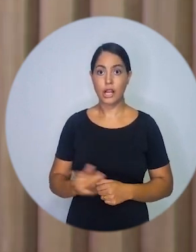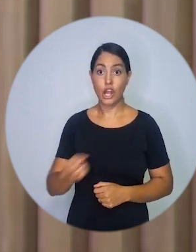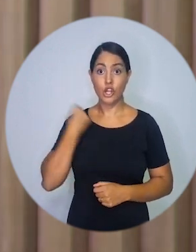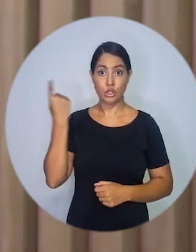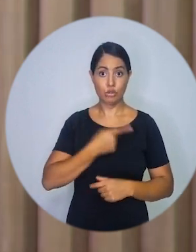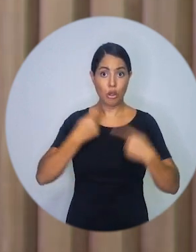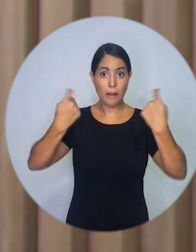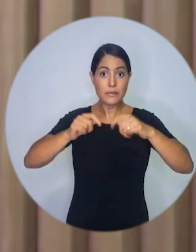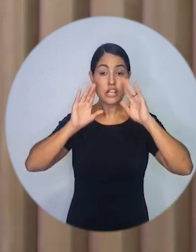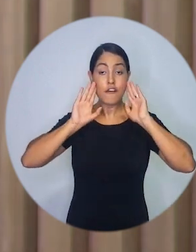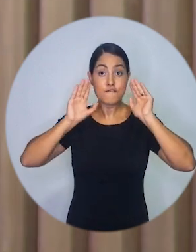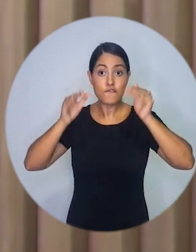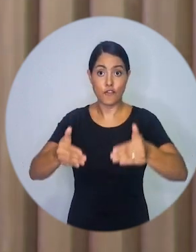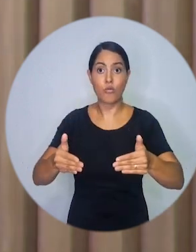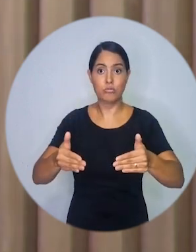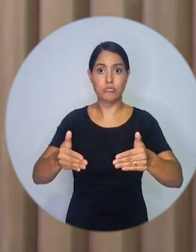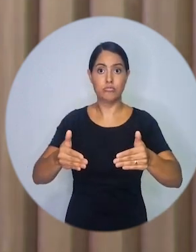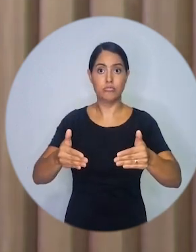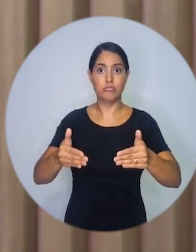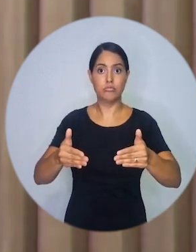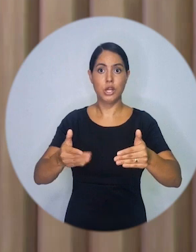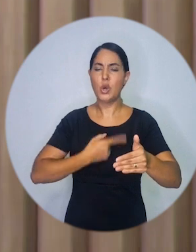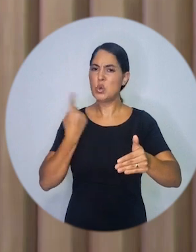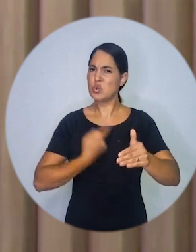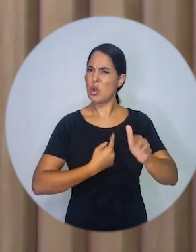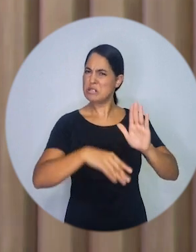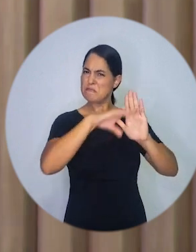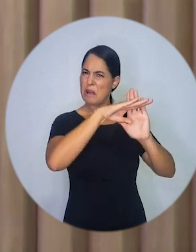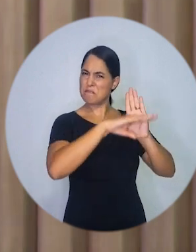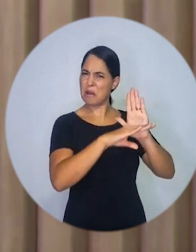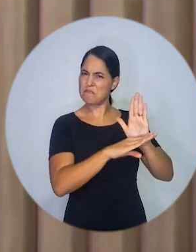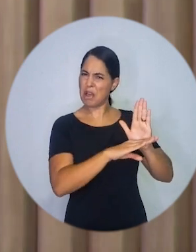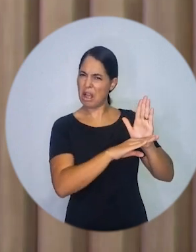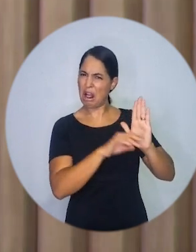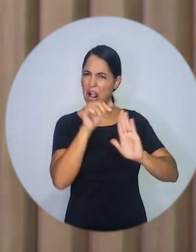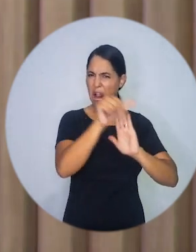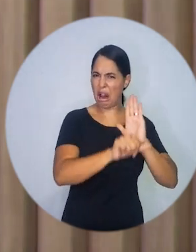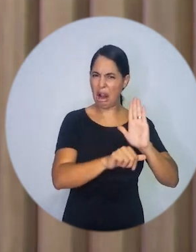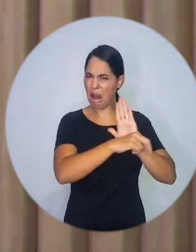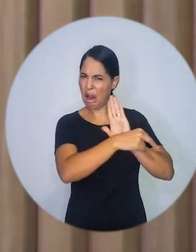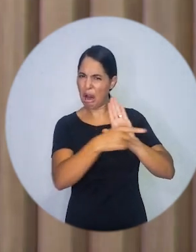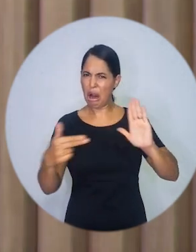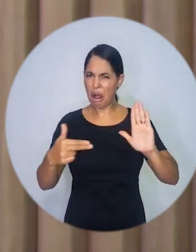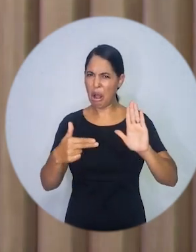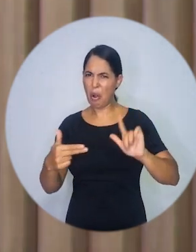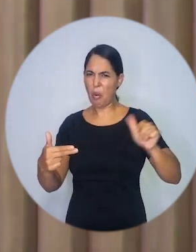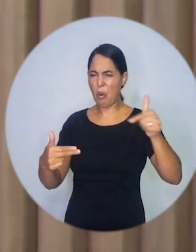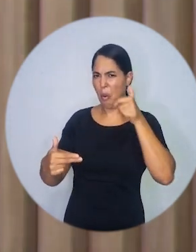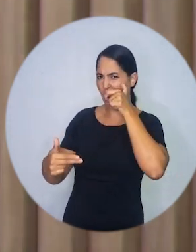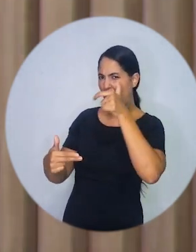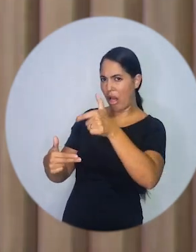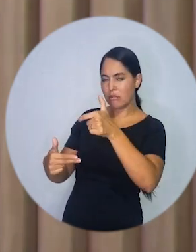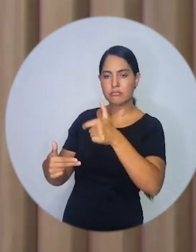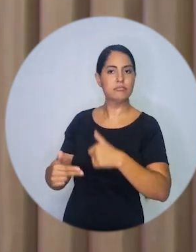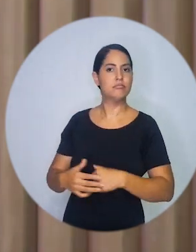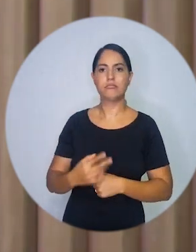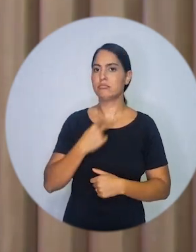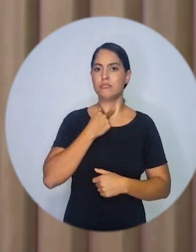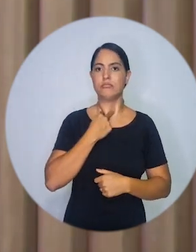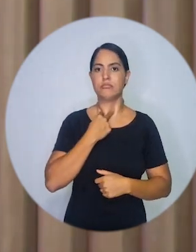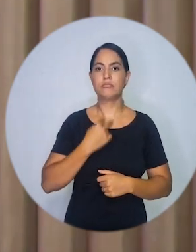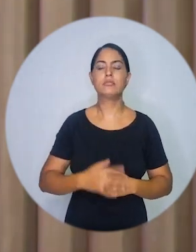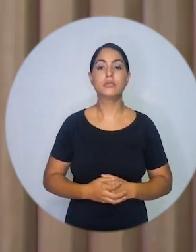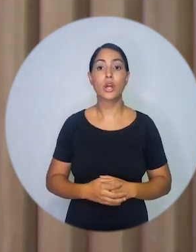advocacia. Precisamos manter nosso foco, sem permitir que nossa agenda seja distorcida ou politizada por interesses alheios aos da